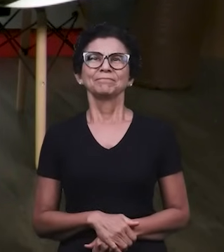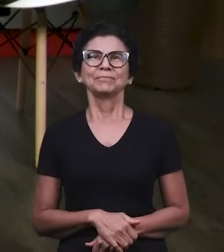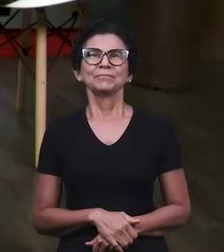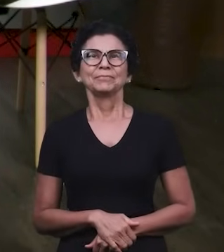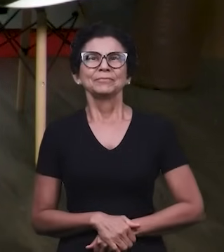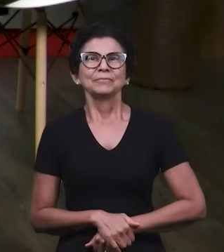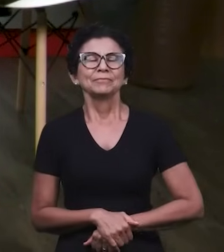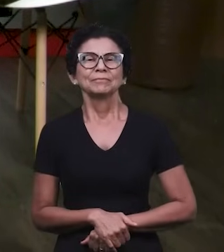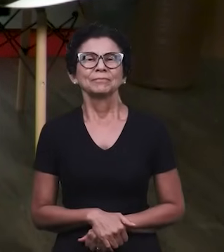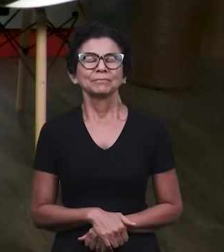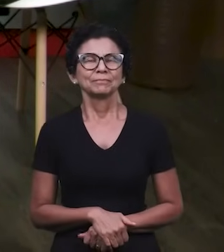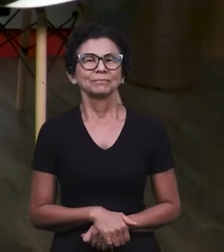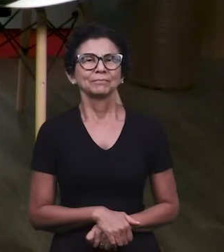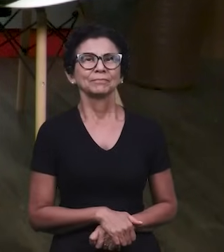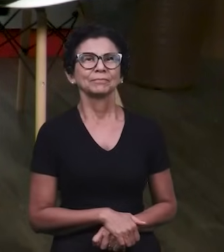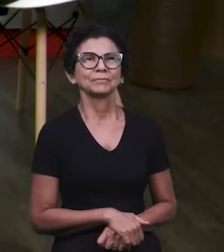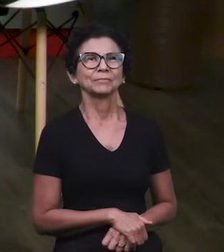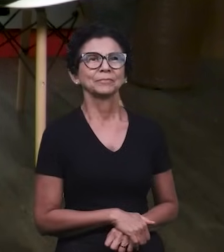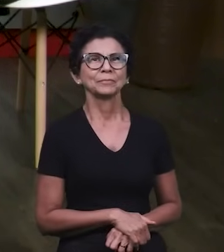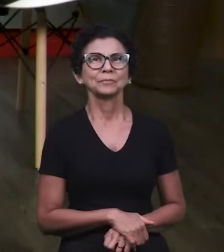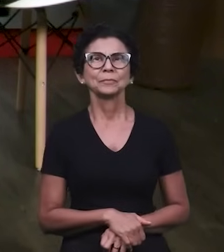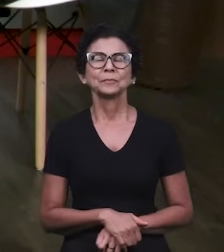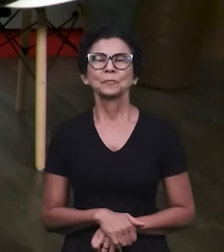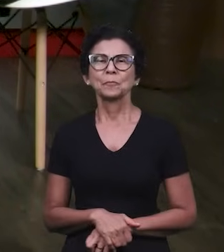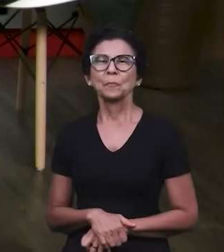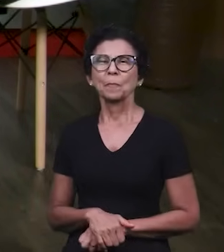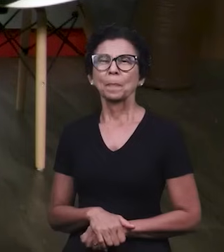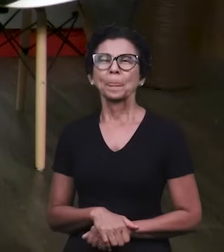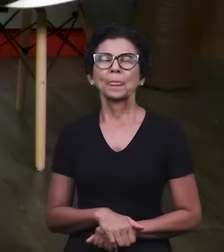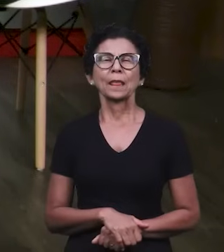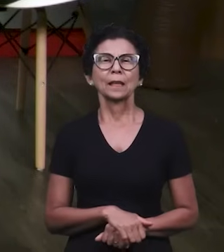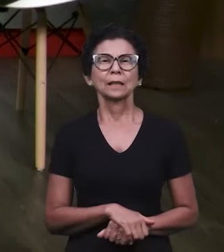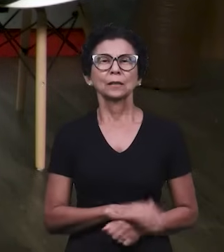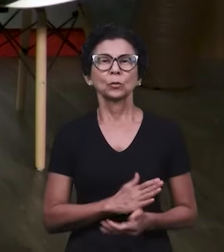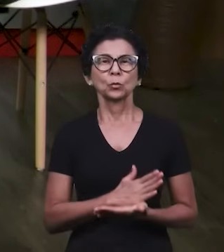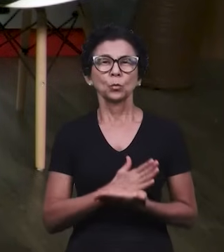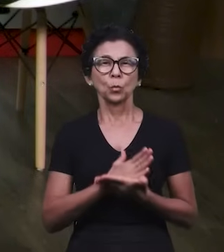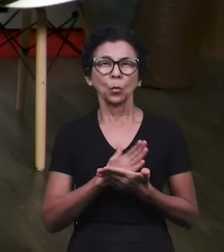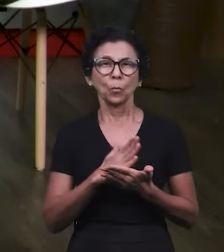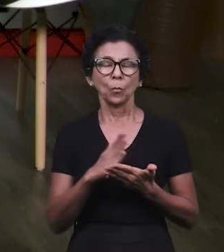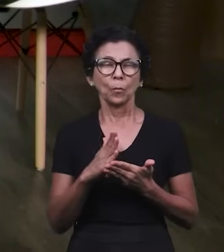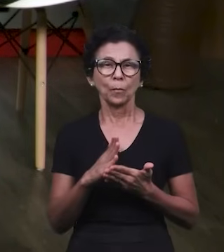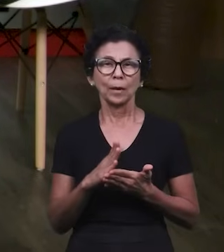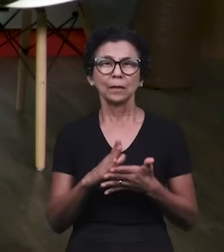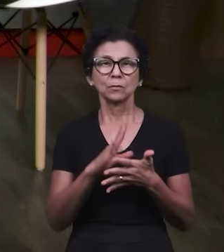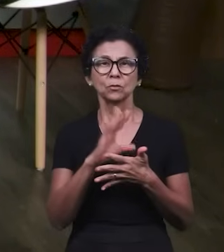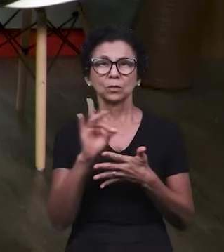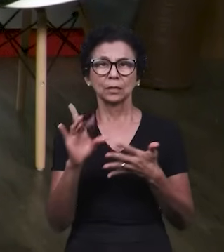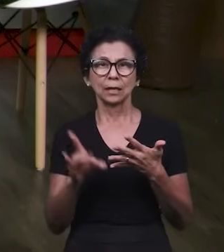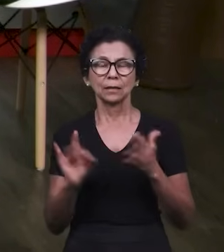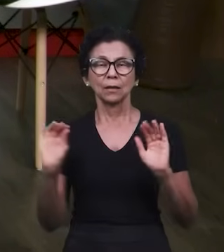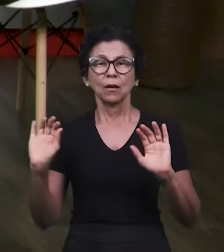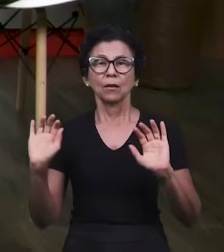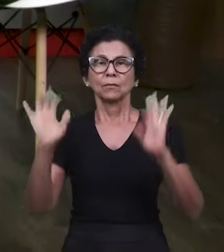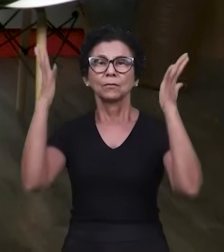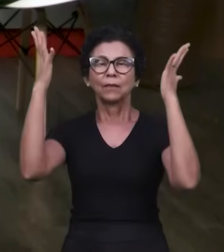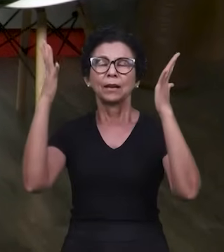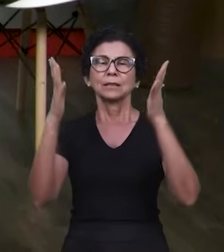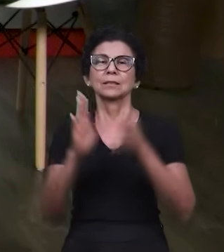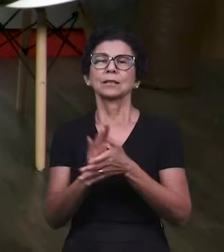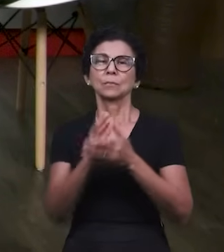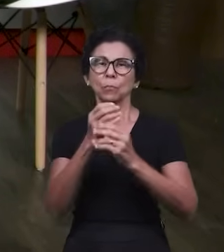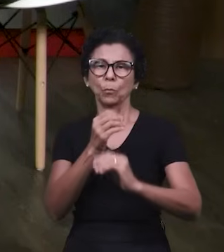Com o objetivo de marcar as festas, os inícios das festas, perfeito, a trombeta era tocada e,